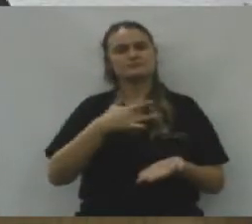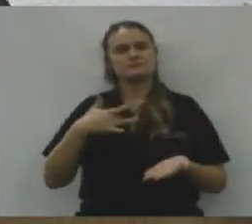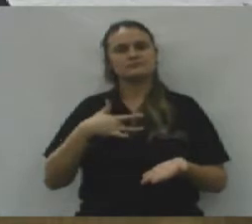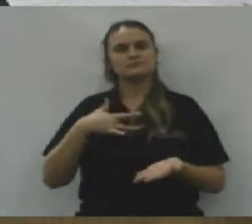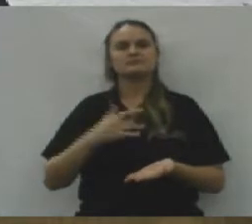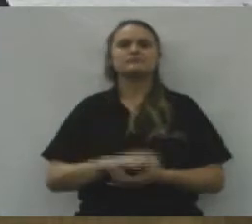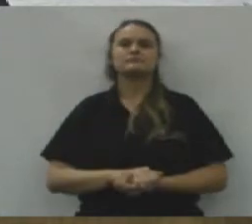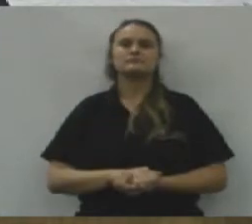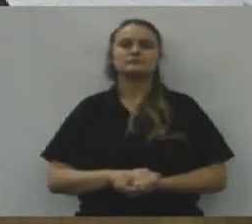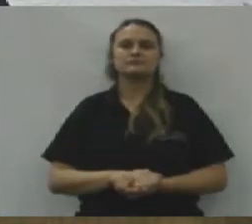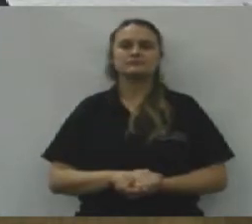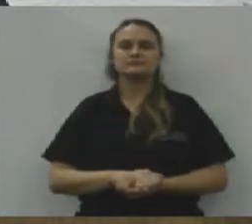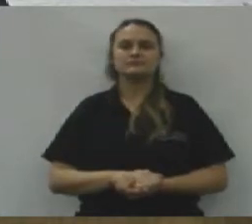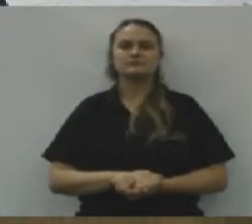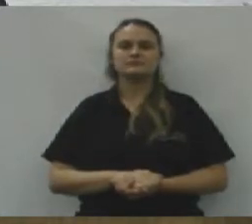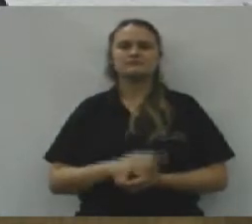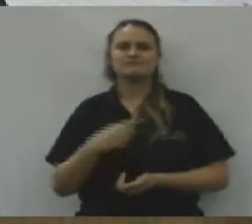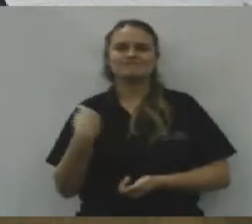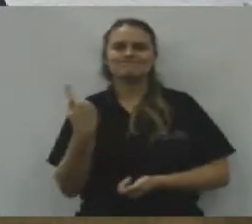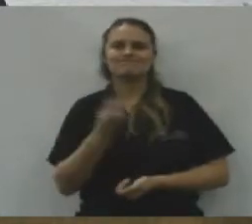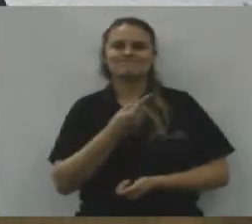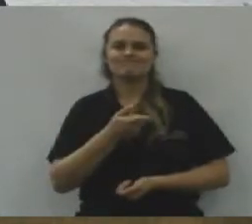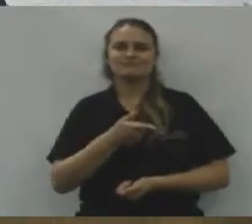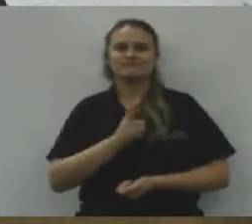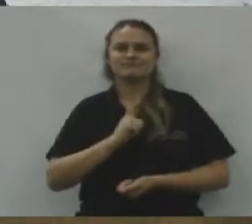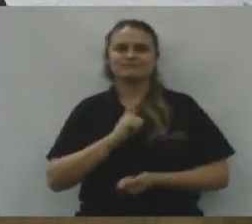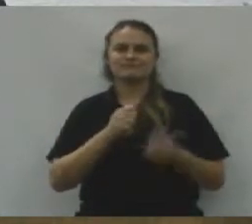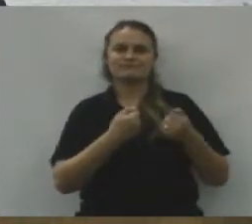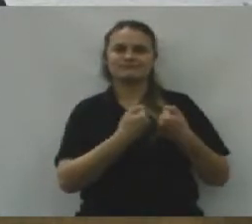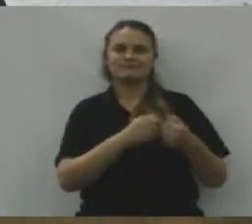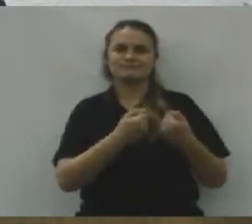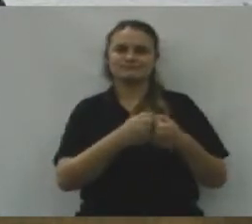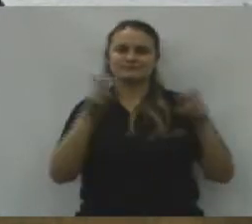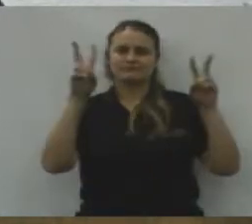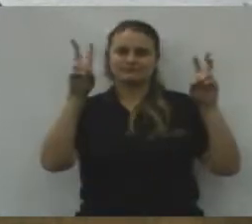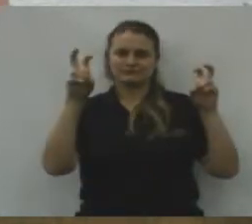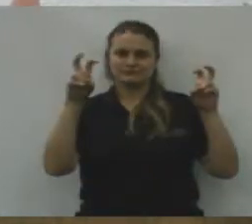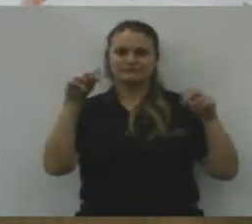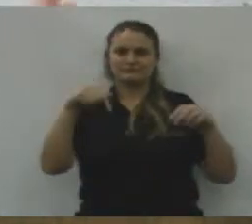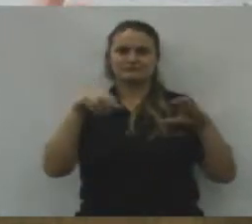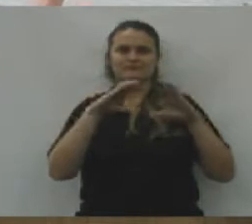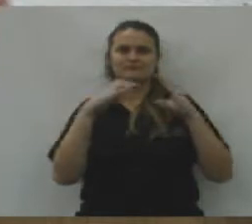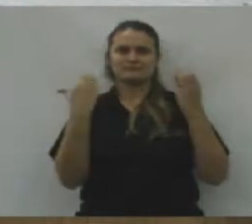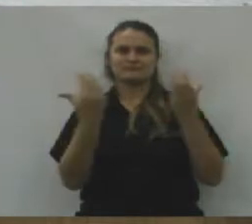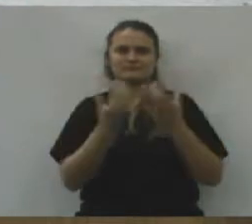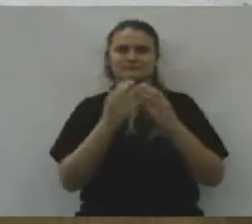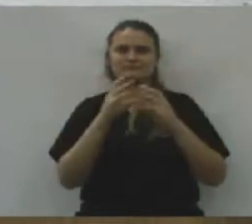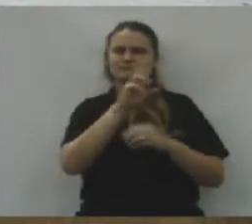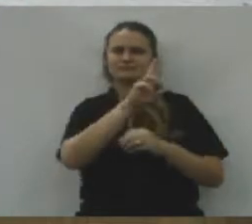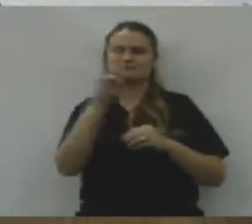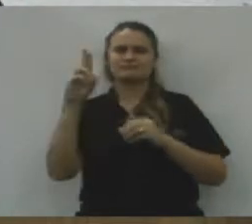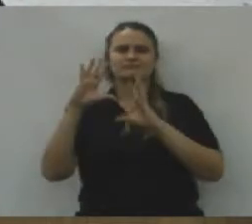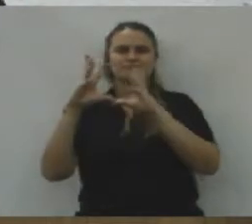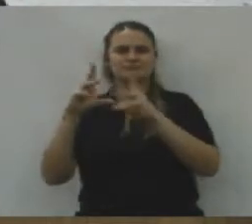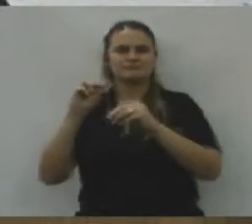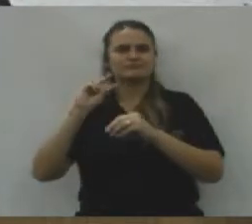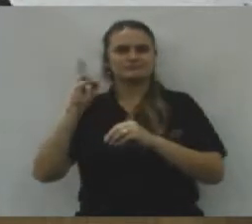Saúde, temos a questão do ônibus, né, que a Câmara, em nome de todos os vereadores,